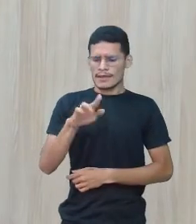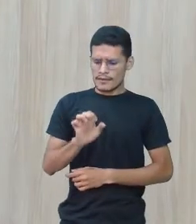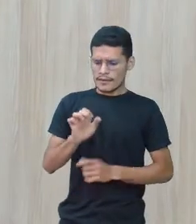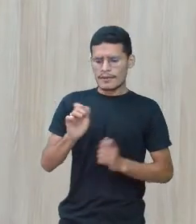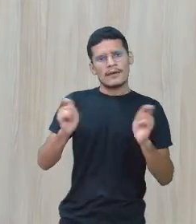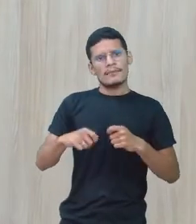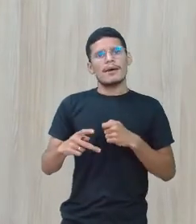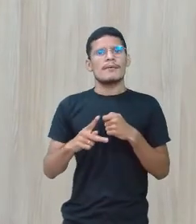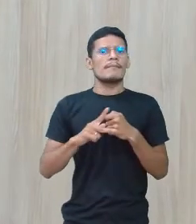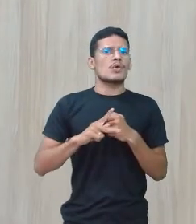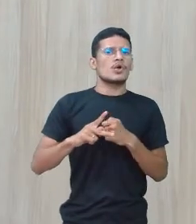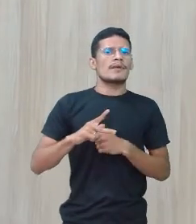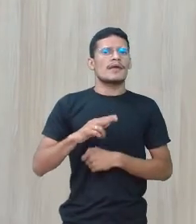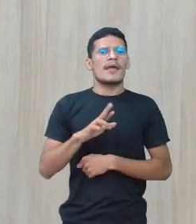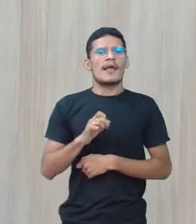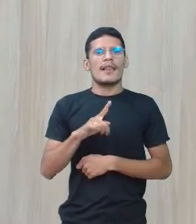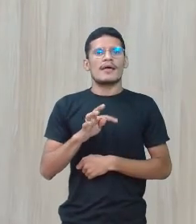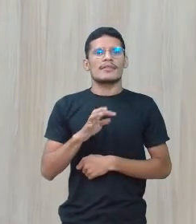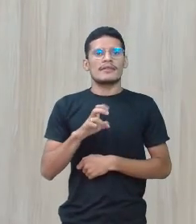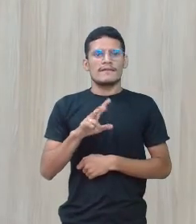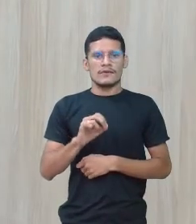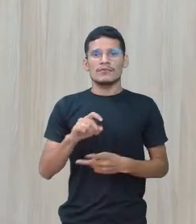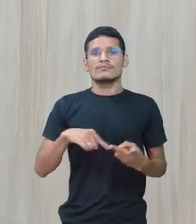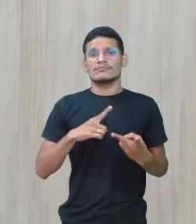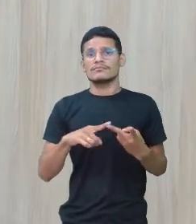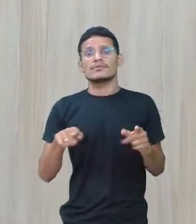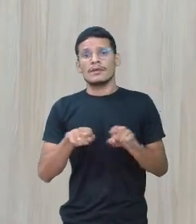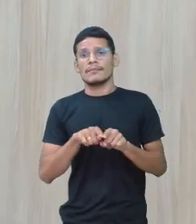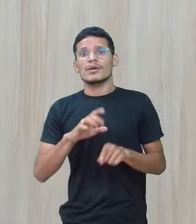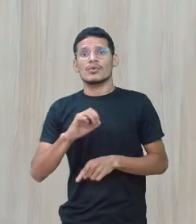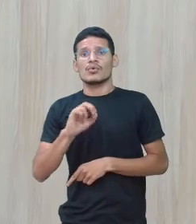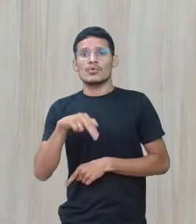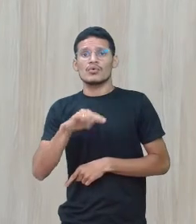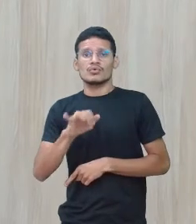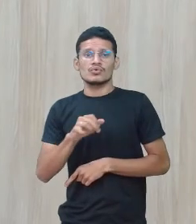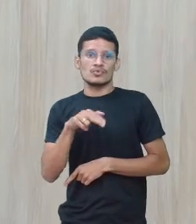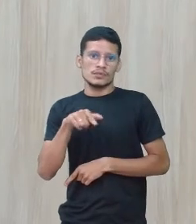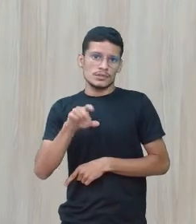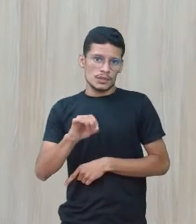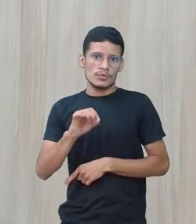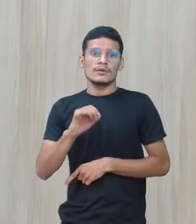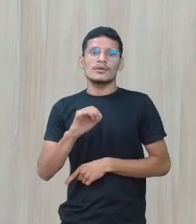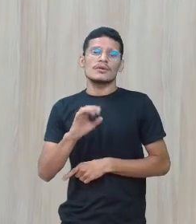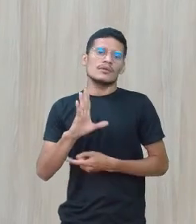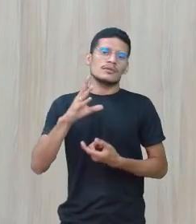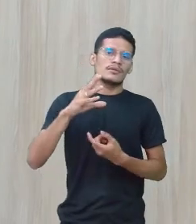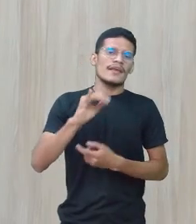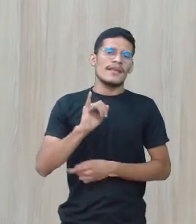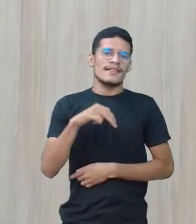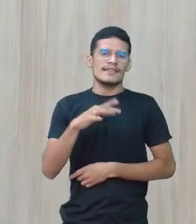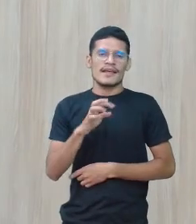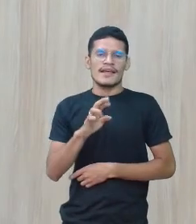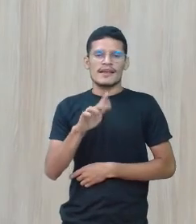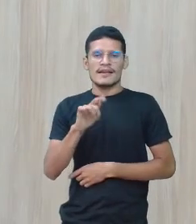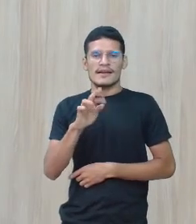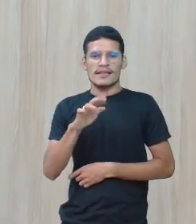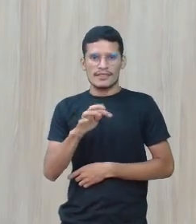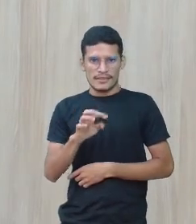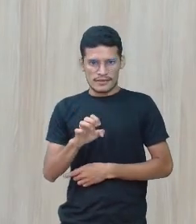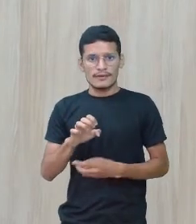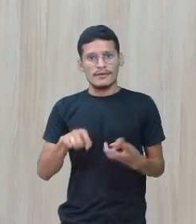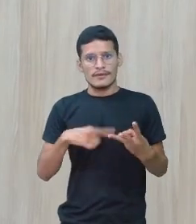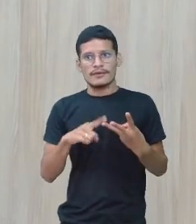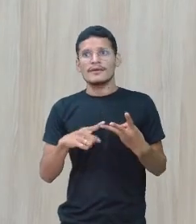pronome relativo, a gente tem o que como uma conjunção integrante, a gente tem o